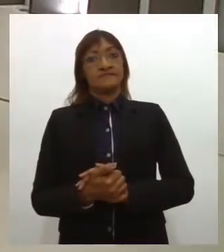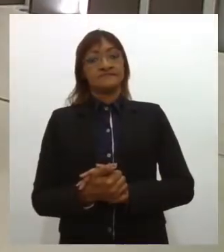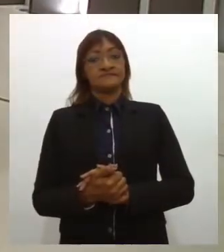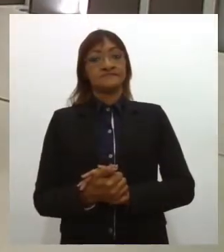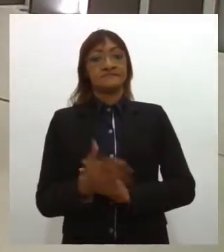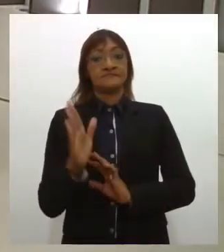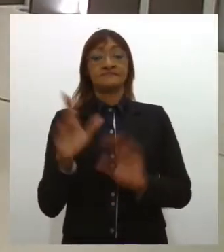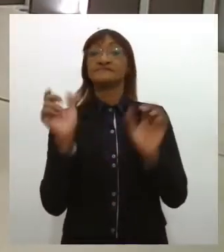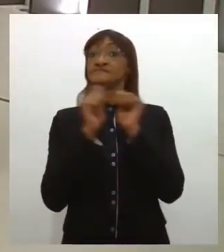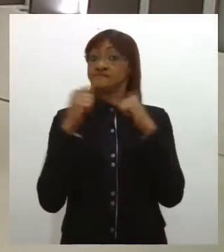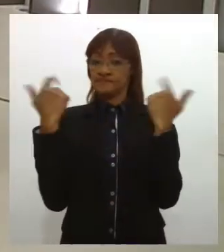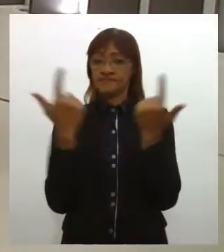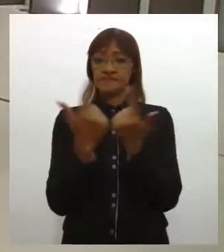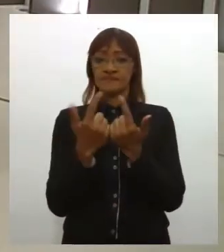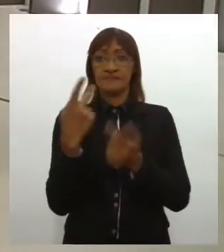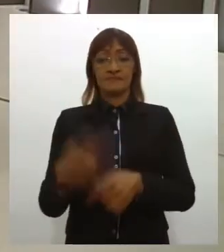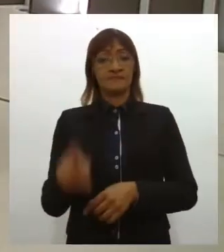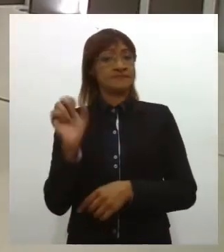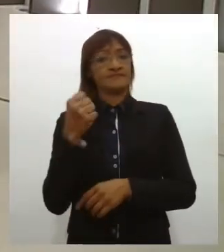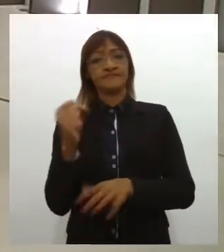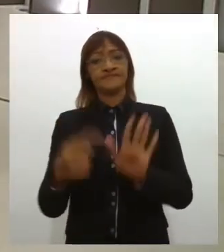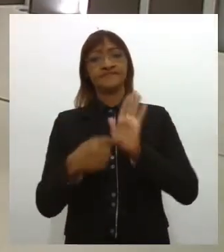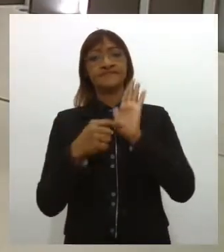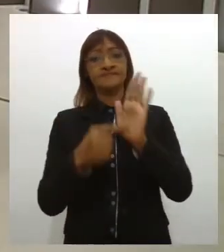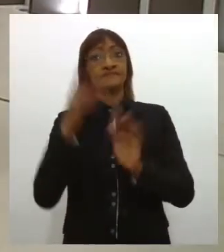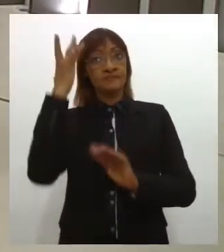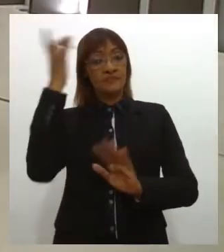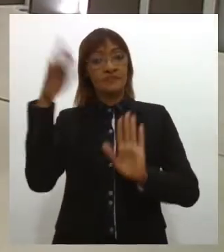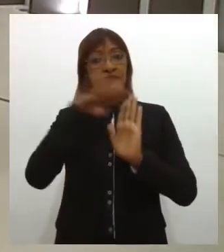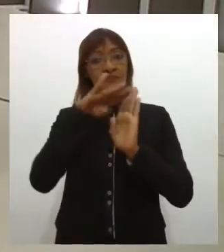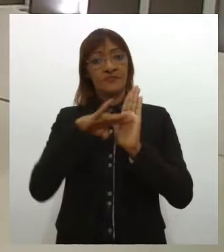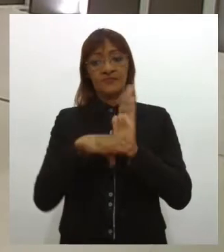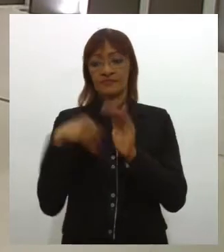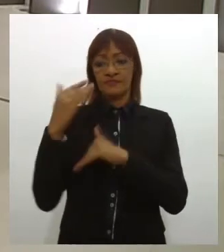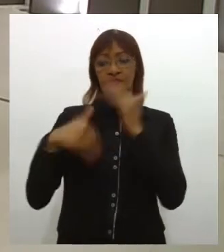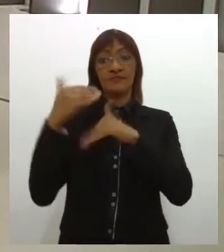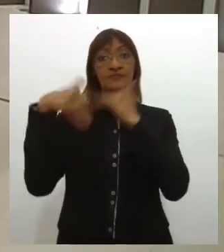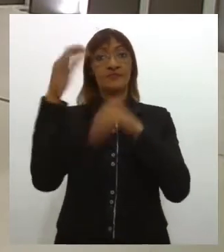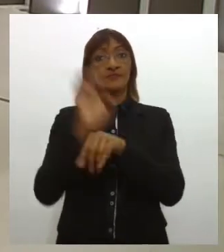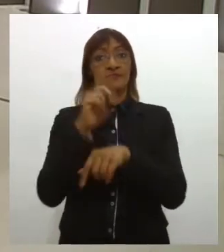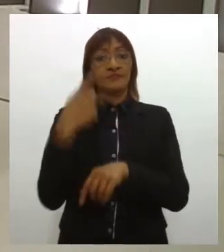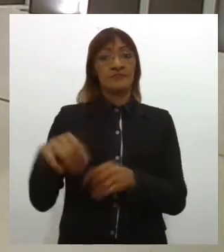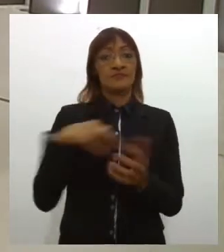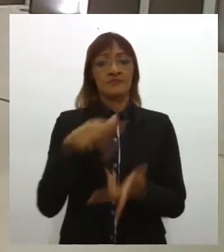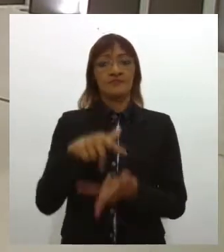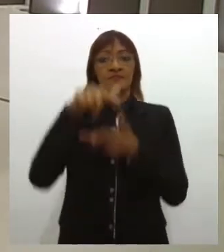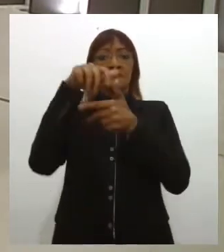E a Assembleia Legislativa de Sergipe apresenta amanhã o Plano de Desenvolvimento Estadual Sustentável